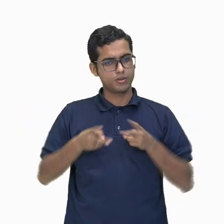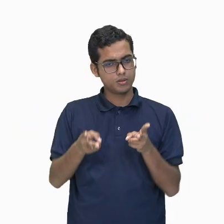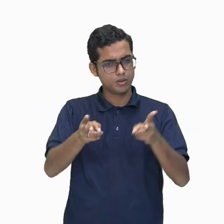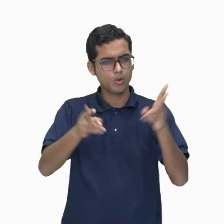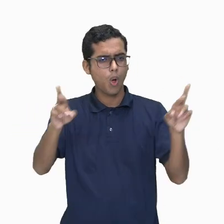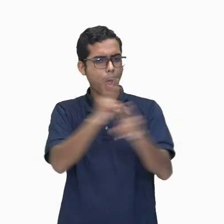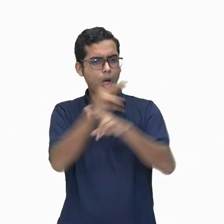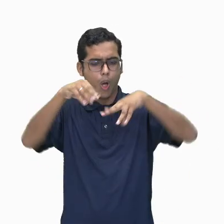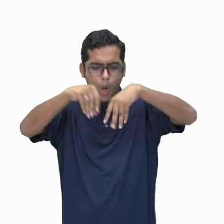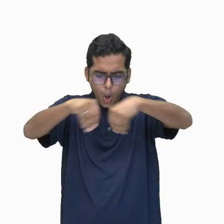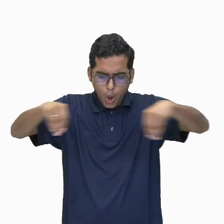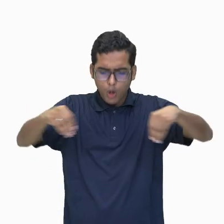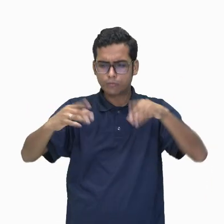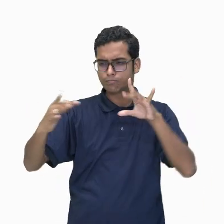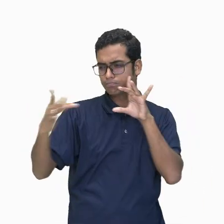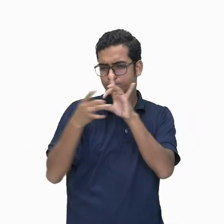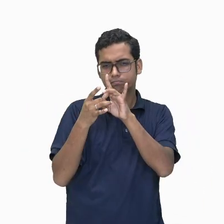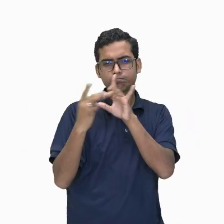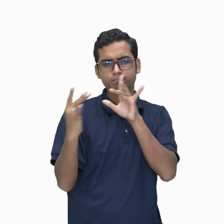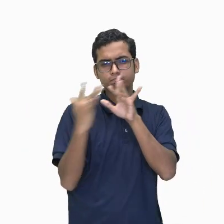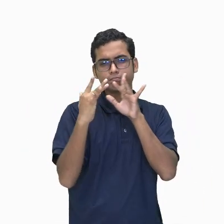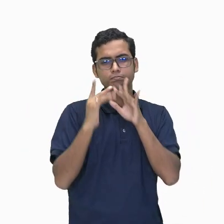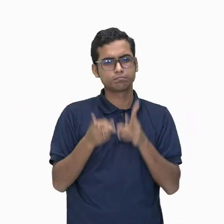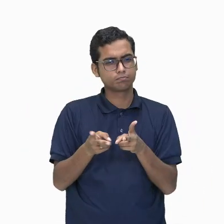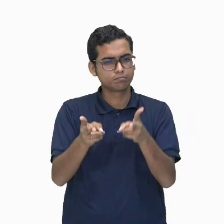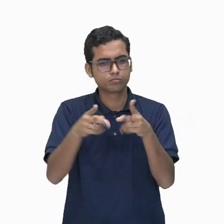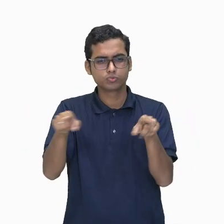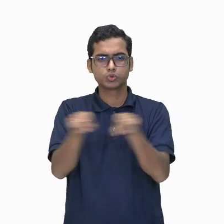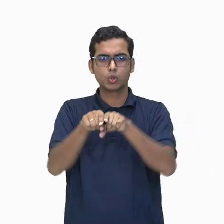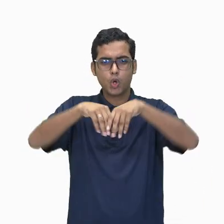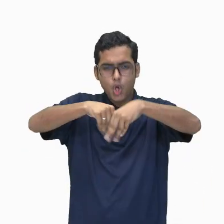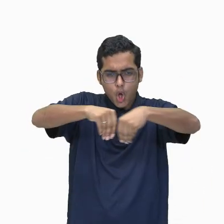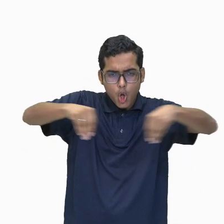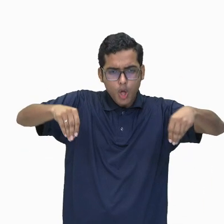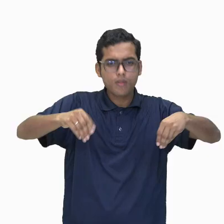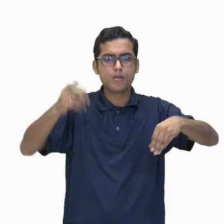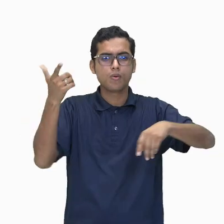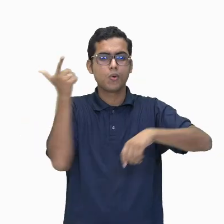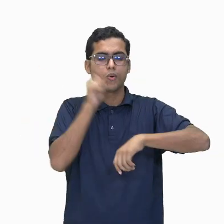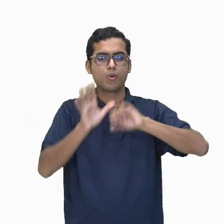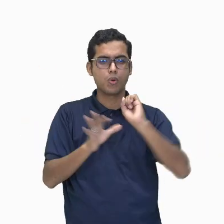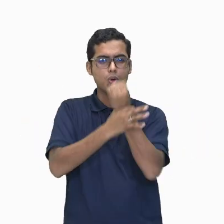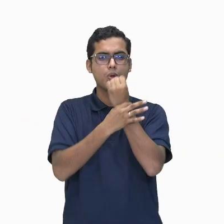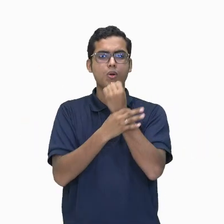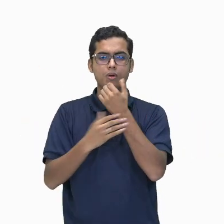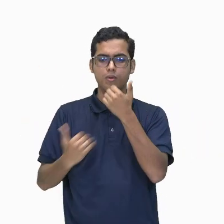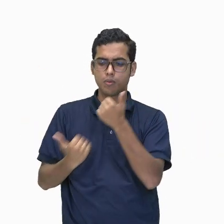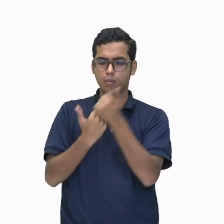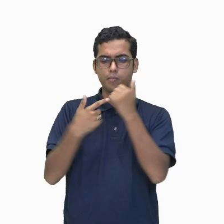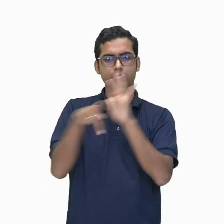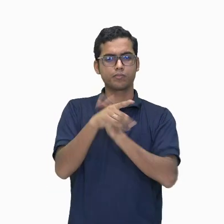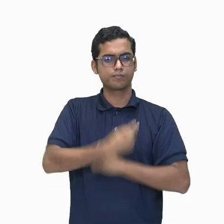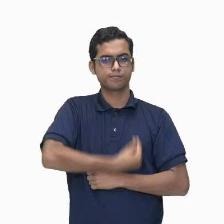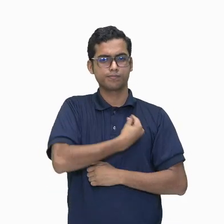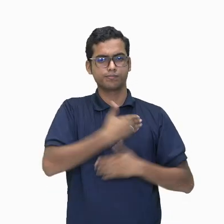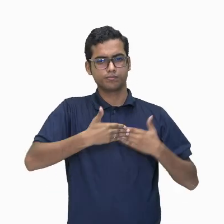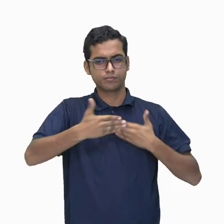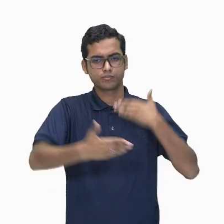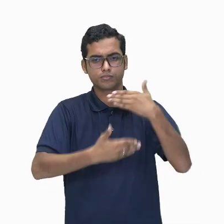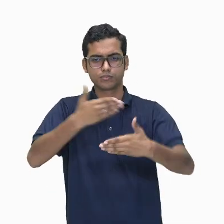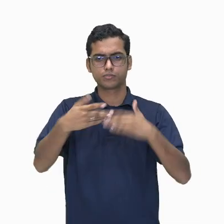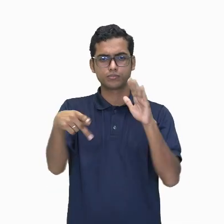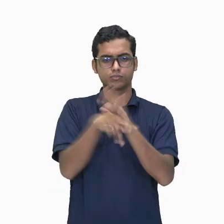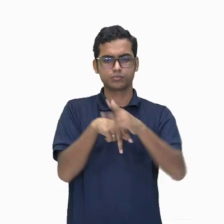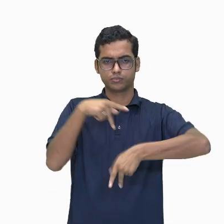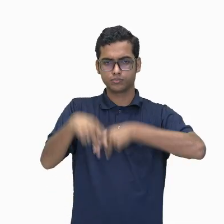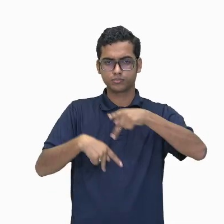relação muito forte com o solo, com a terra, pois é ela que sustenta e garante a sobrevivência daquele povo. E aí nós temos